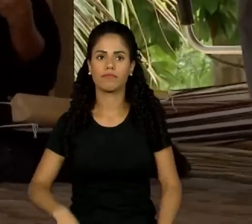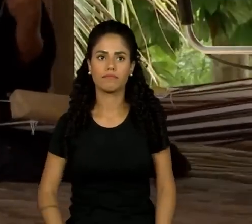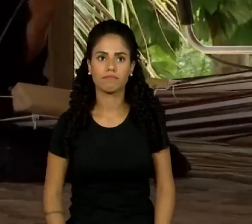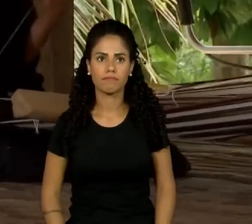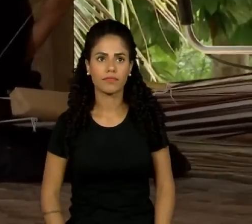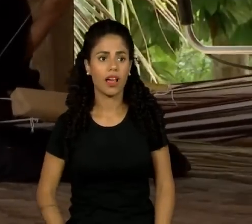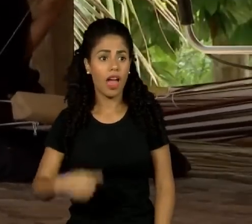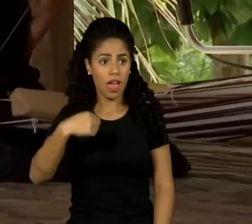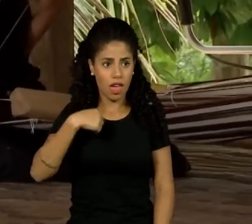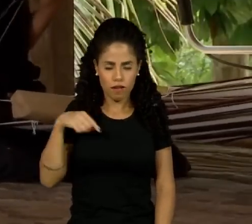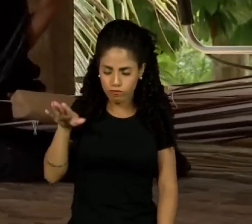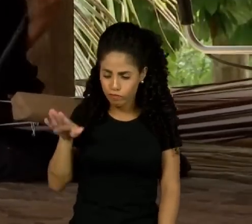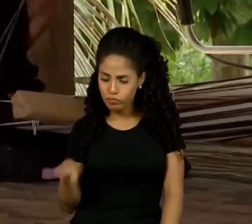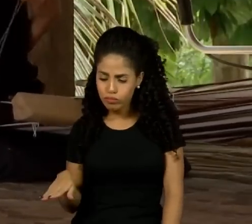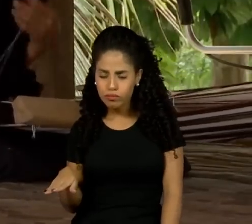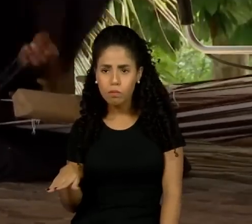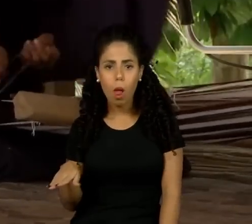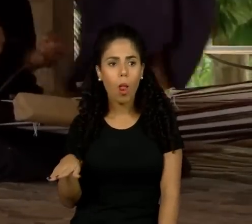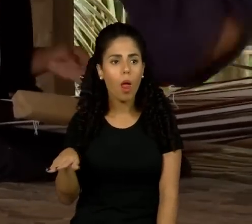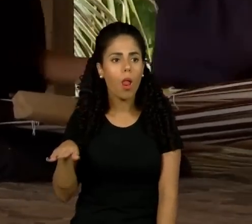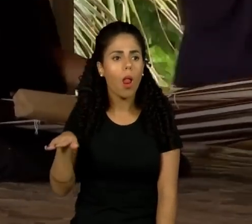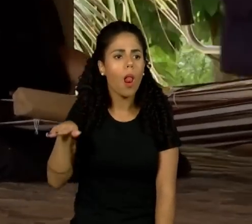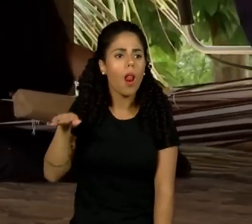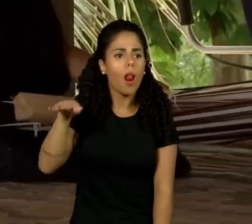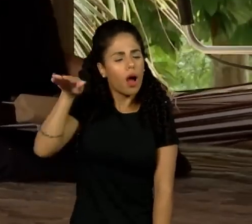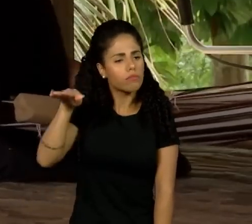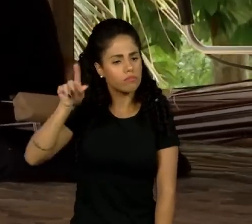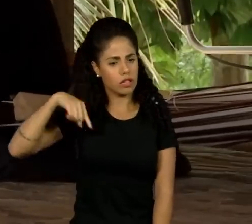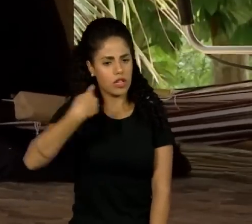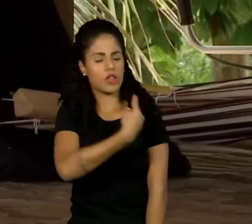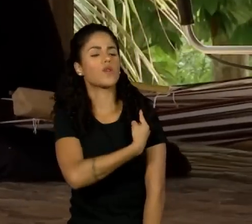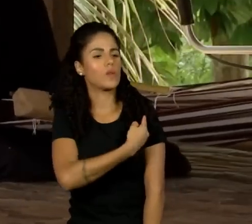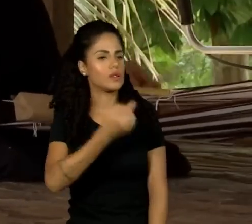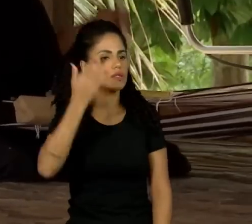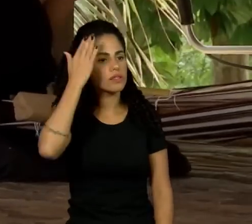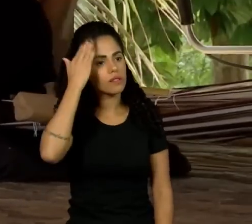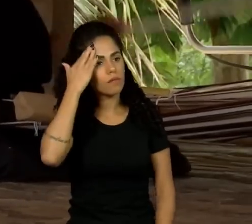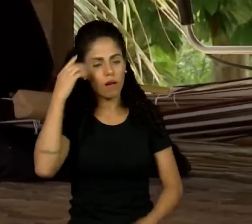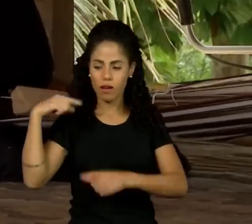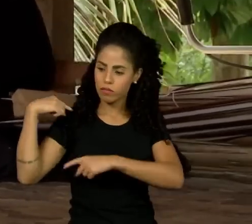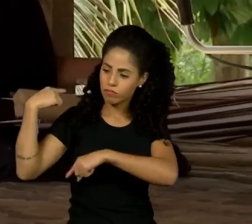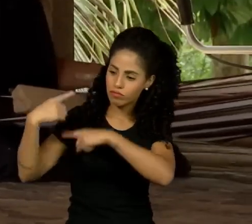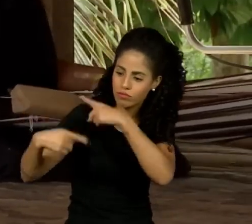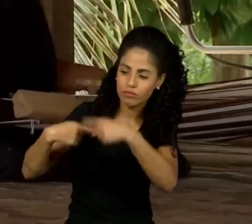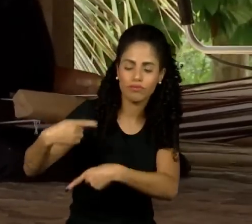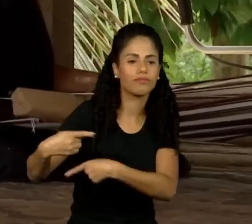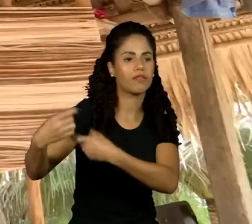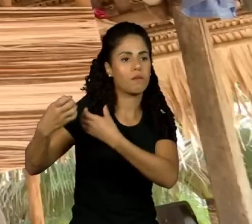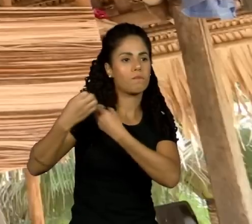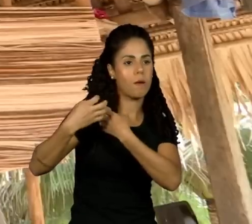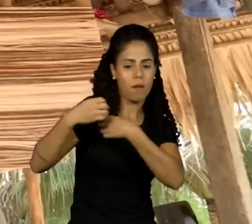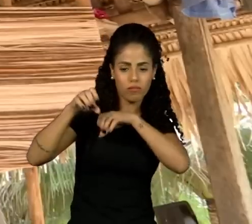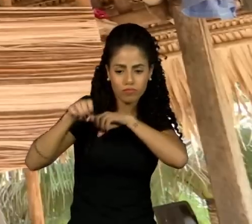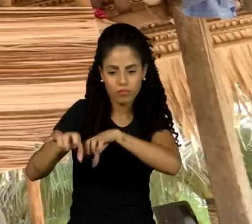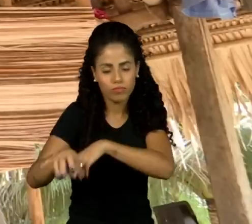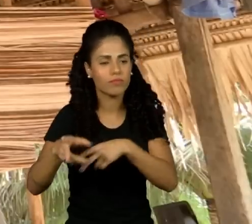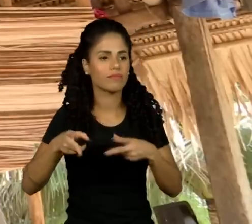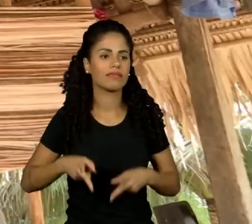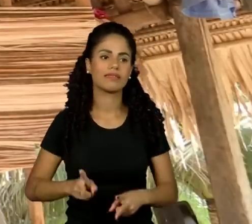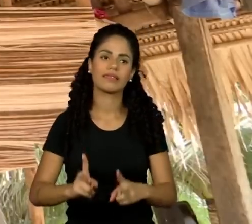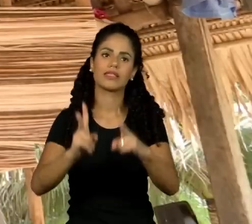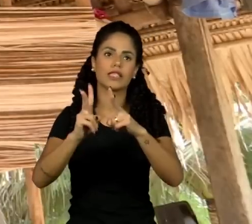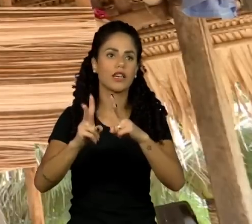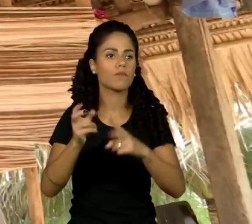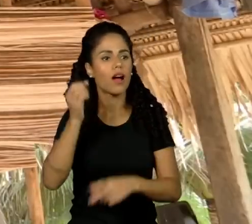Desde pequenininho que a gente já são passado de pai para filho e de mãe para filha.